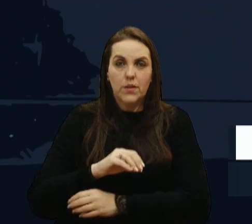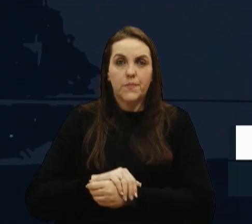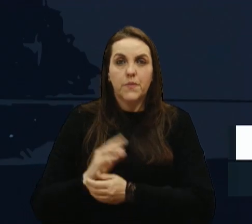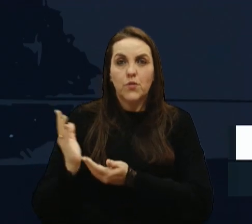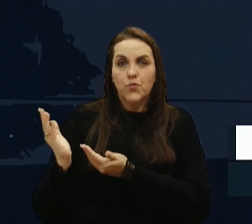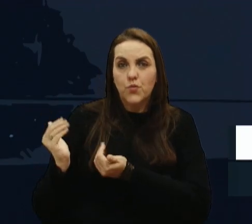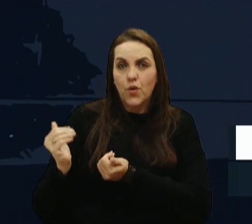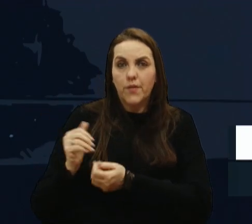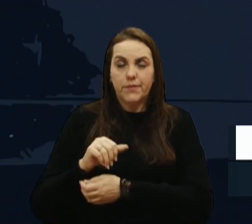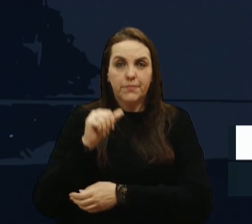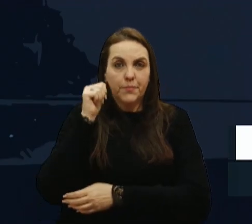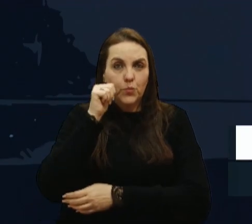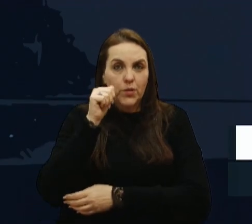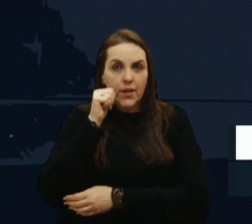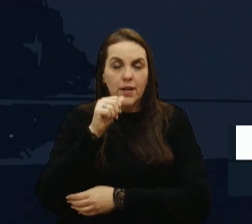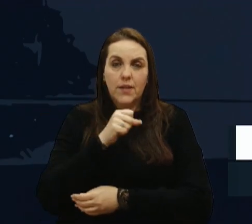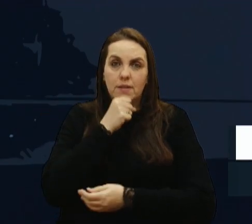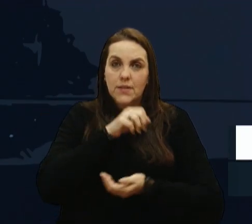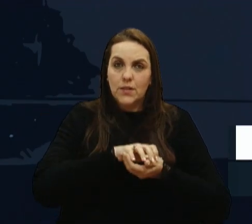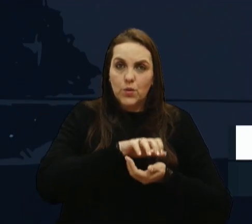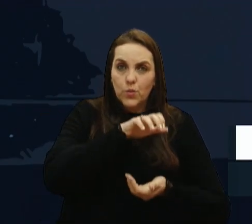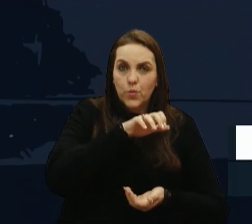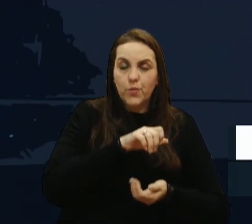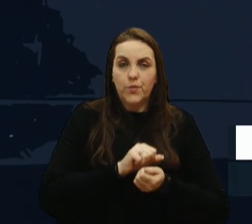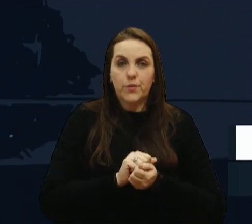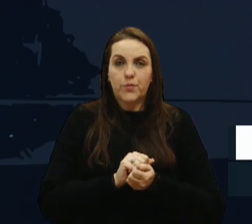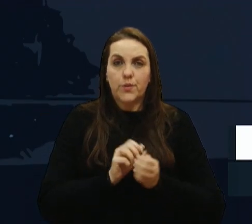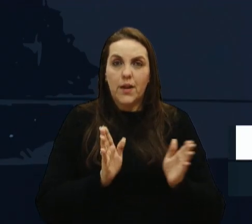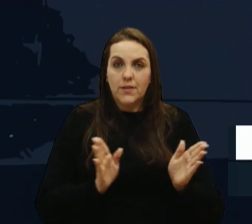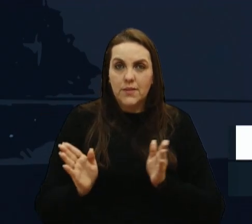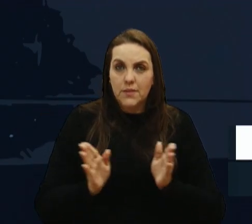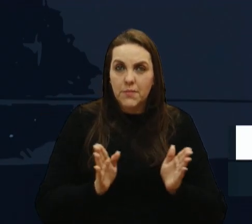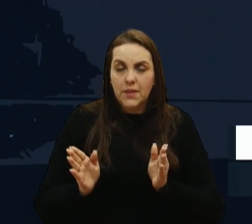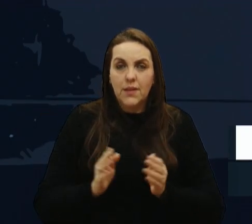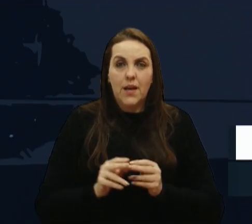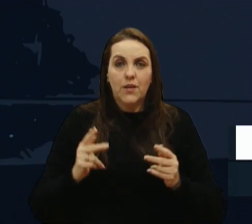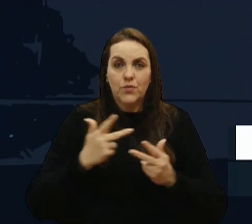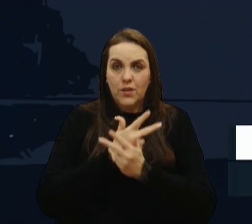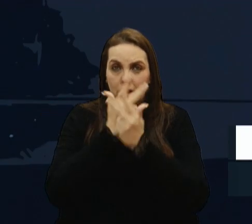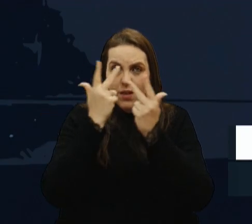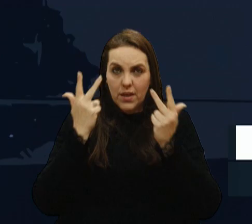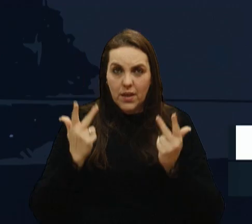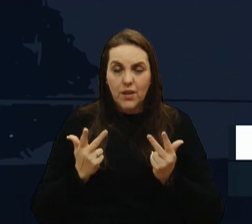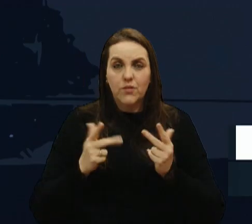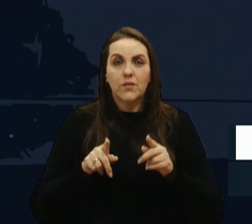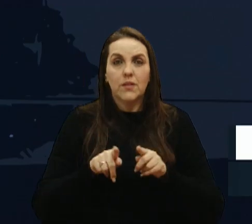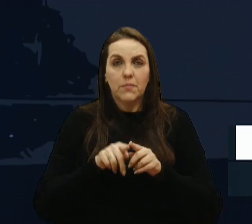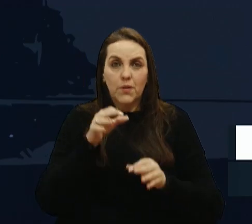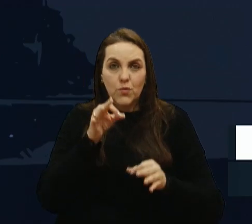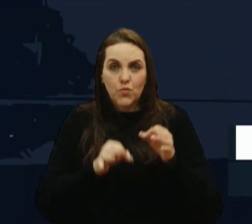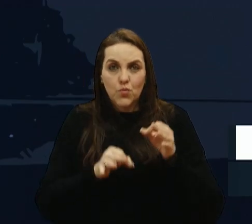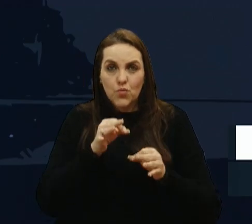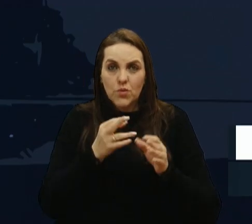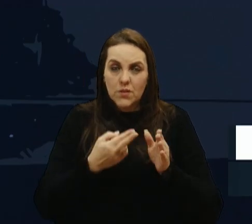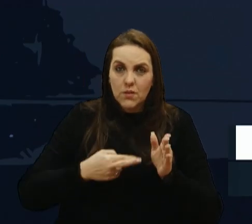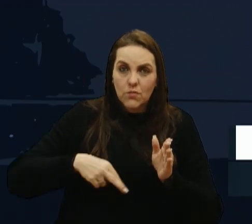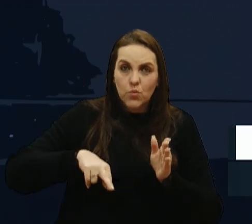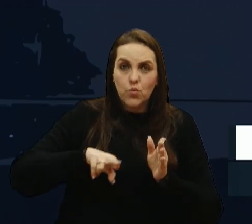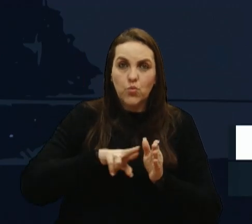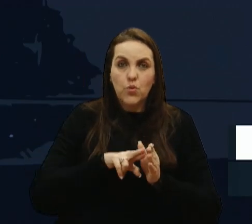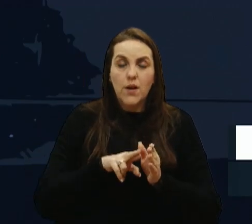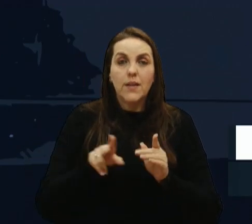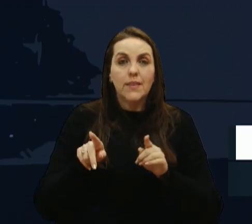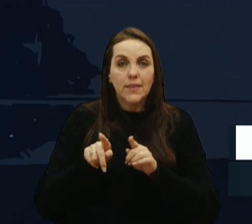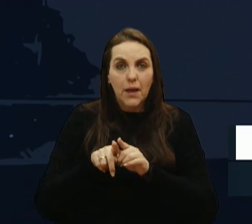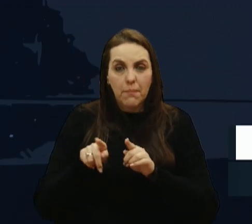da mulher, da pessoa idosa, de acessibilidade, a étnica, a própria justiça restaurativa, ela passa